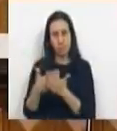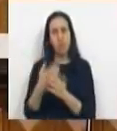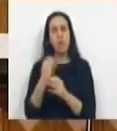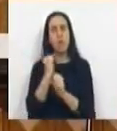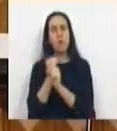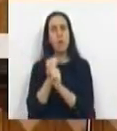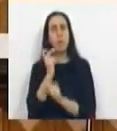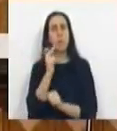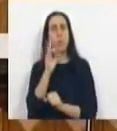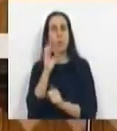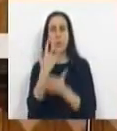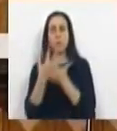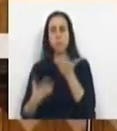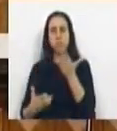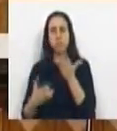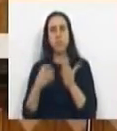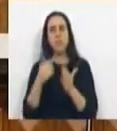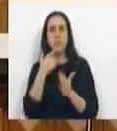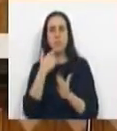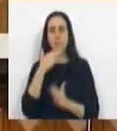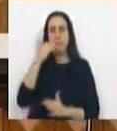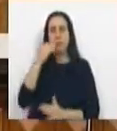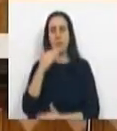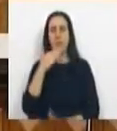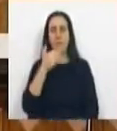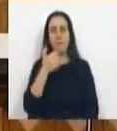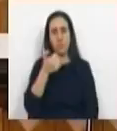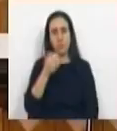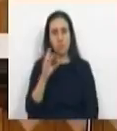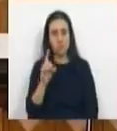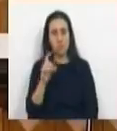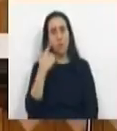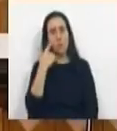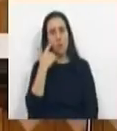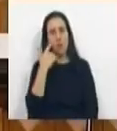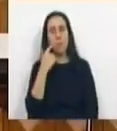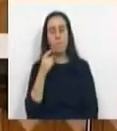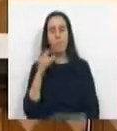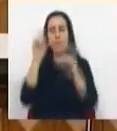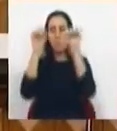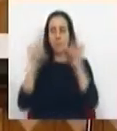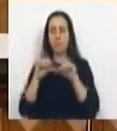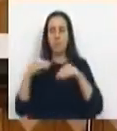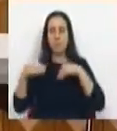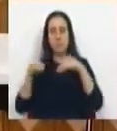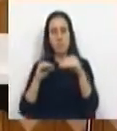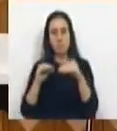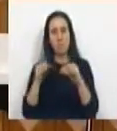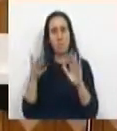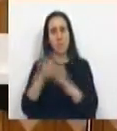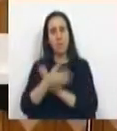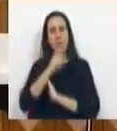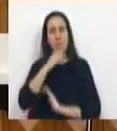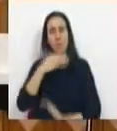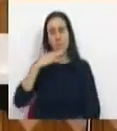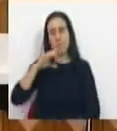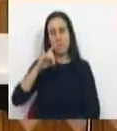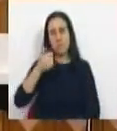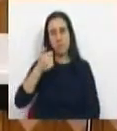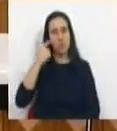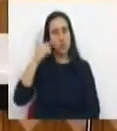de contribuições, teria 56 anos de idade. Poderia aceder ao regime de flexibilização, pois tem mais que 55 anos